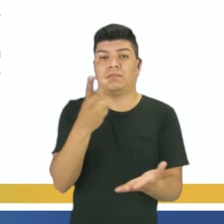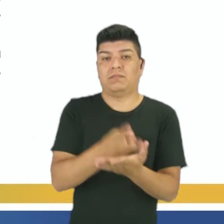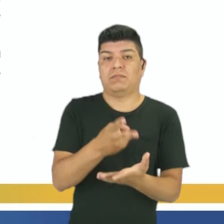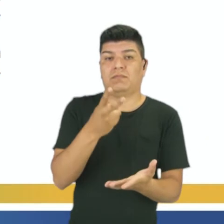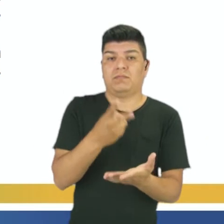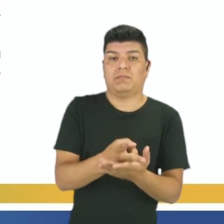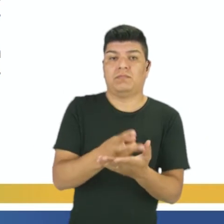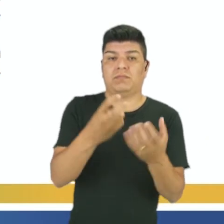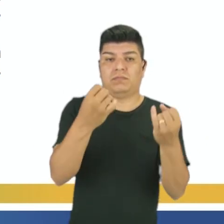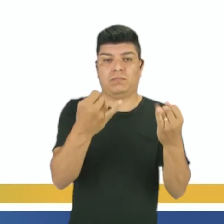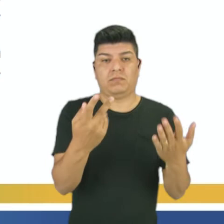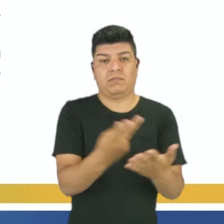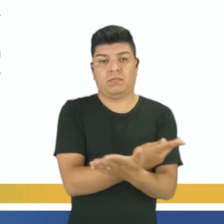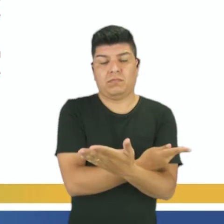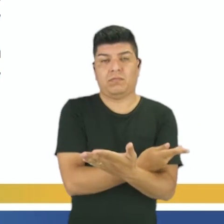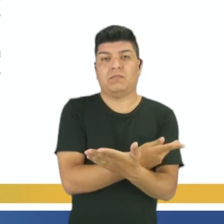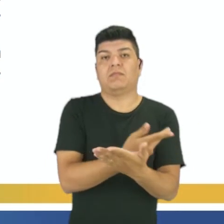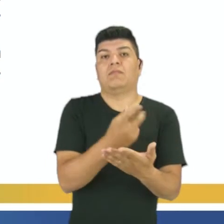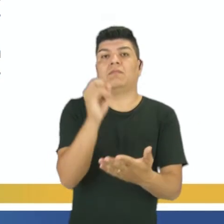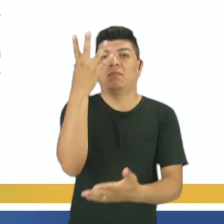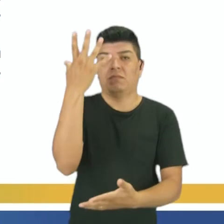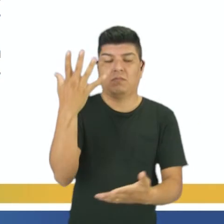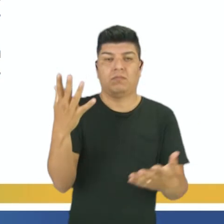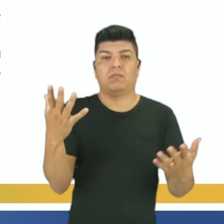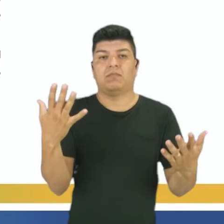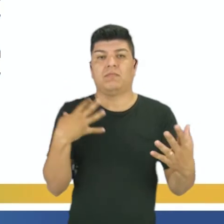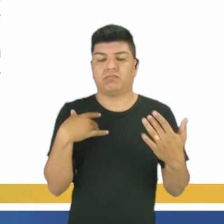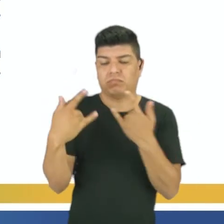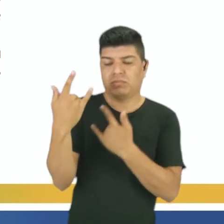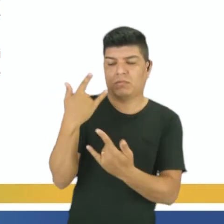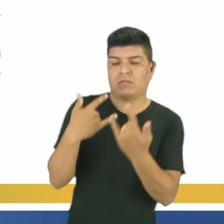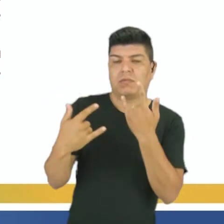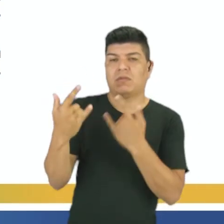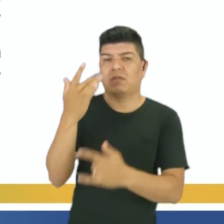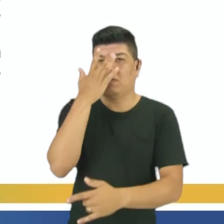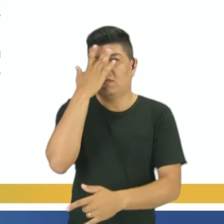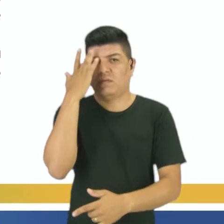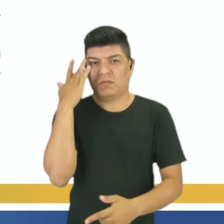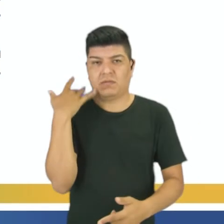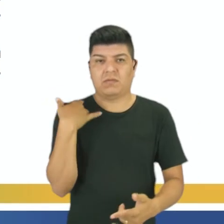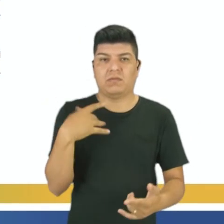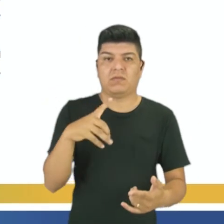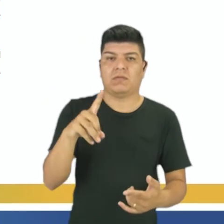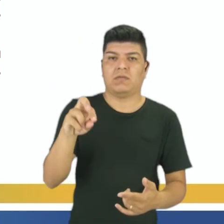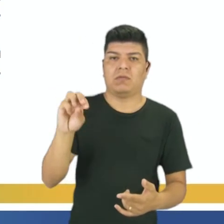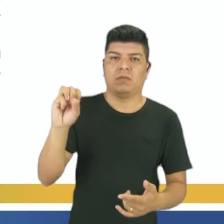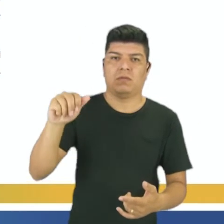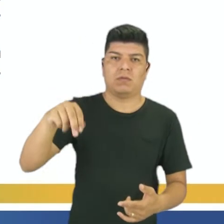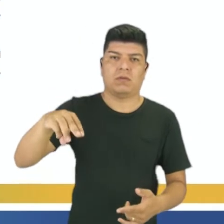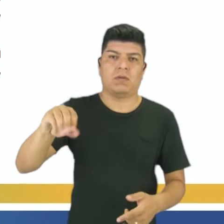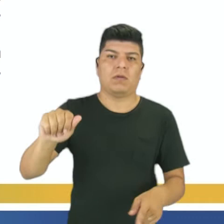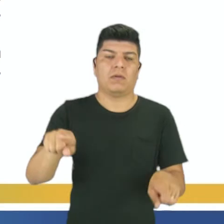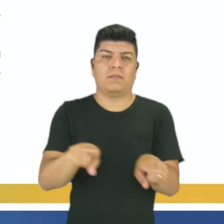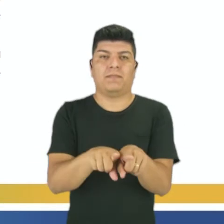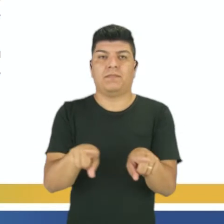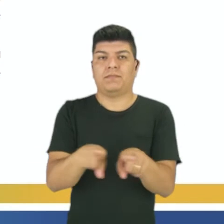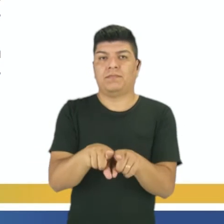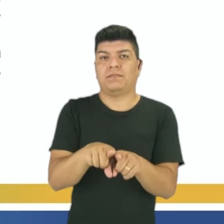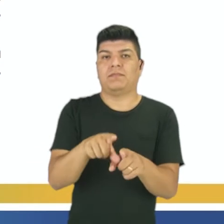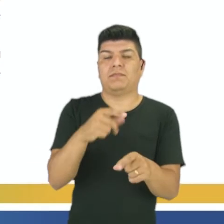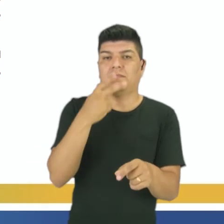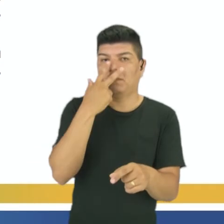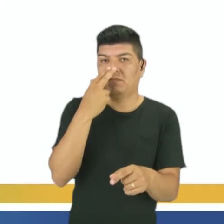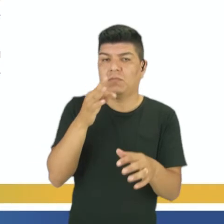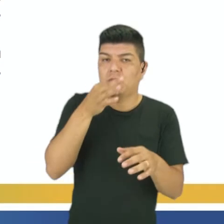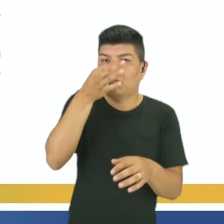sempre contando algum fato, algum episódio cativante de alguma trama, e sempre há uma intromissão,